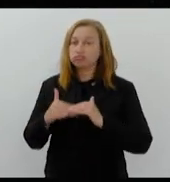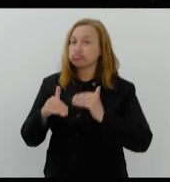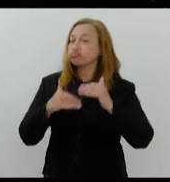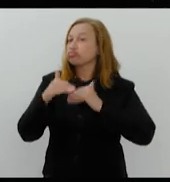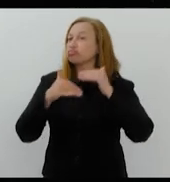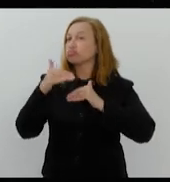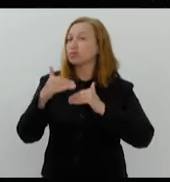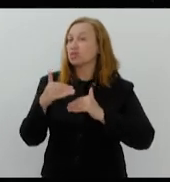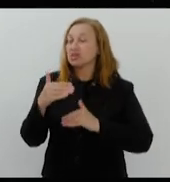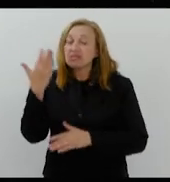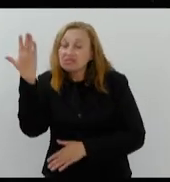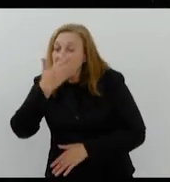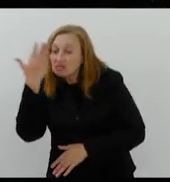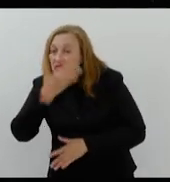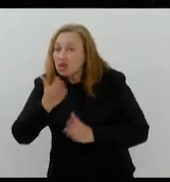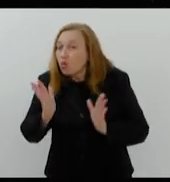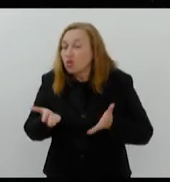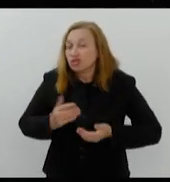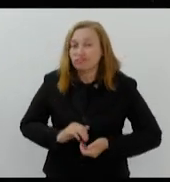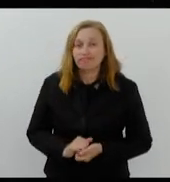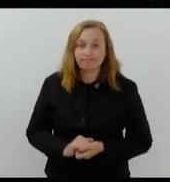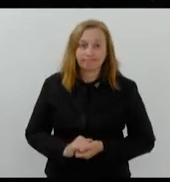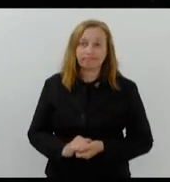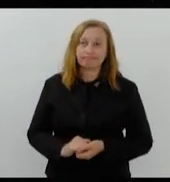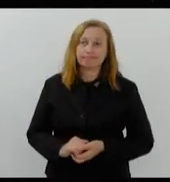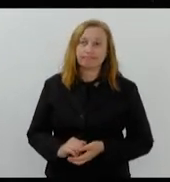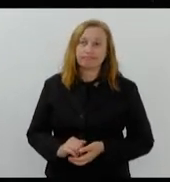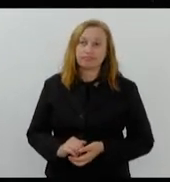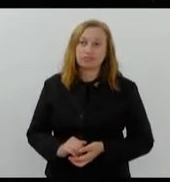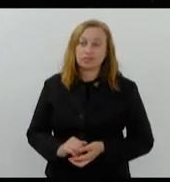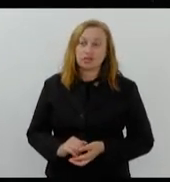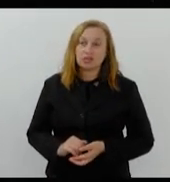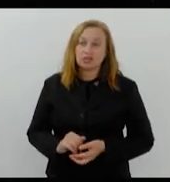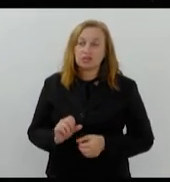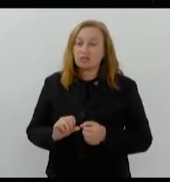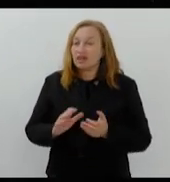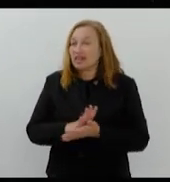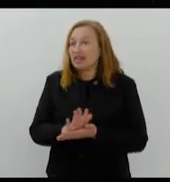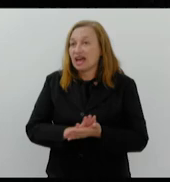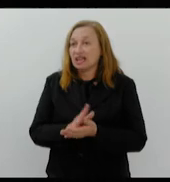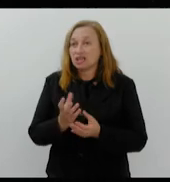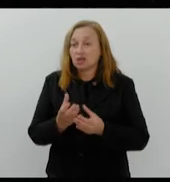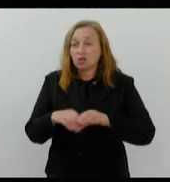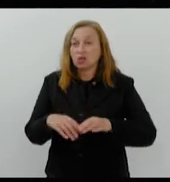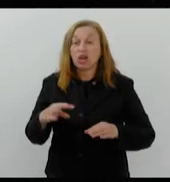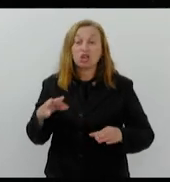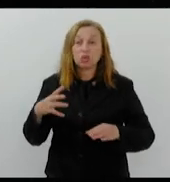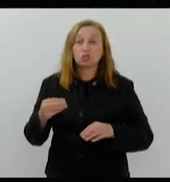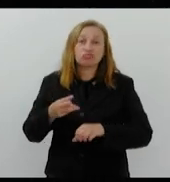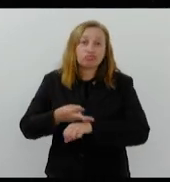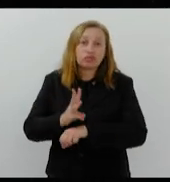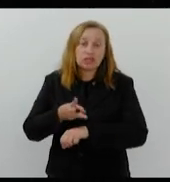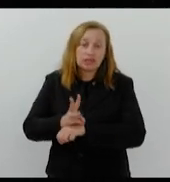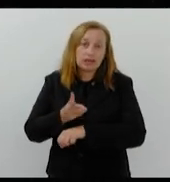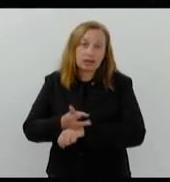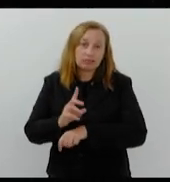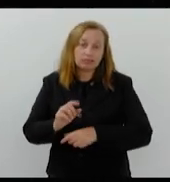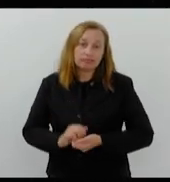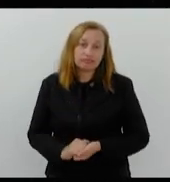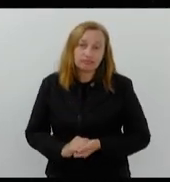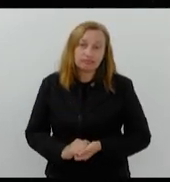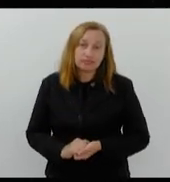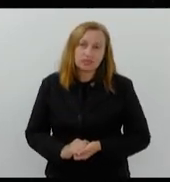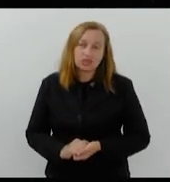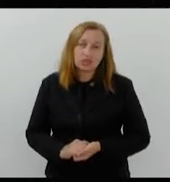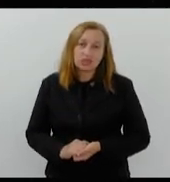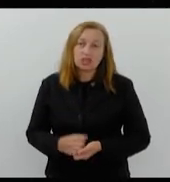que você não tem nos tempos atuais. Você não faz mais quase concurso, é tudo terceirizado. E a